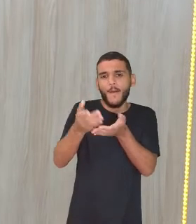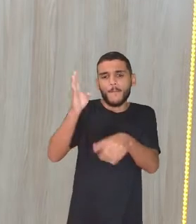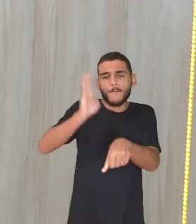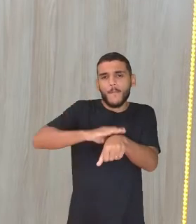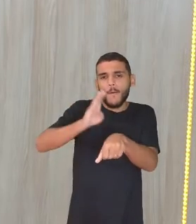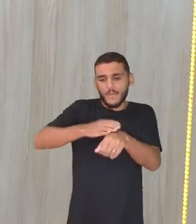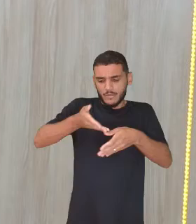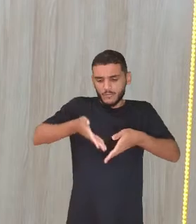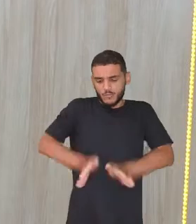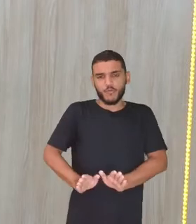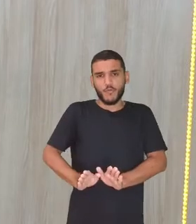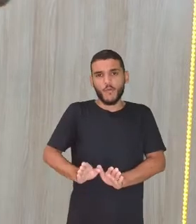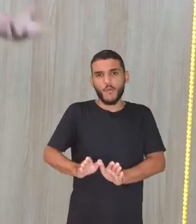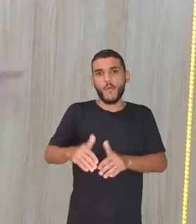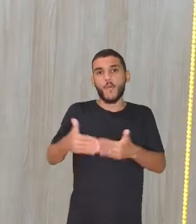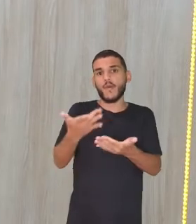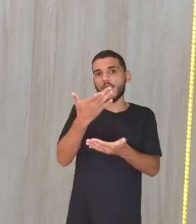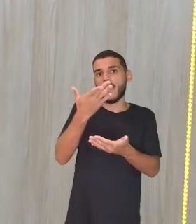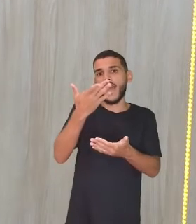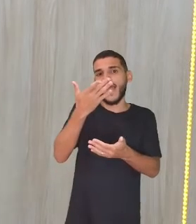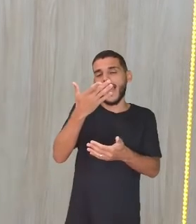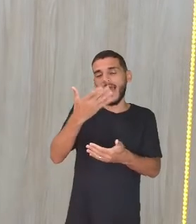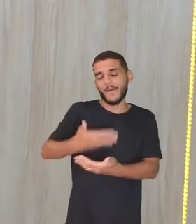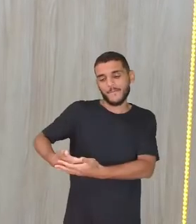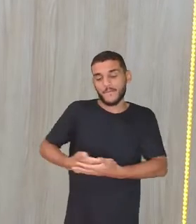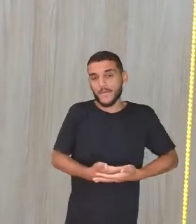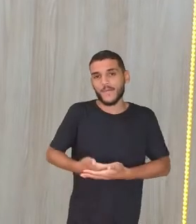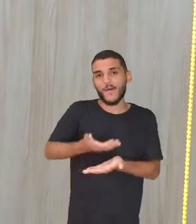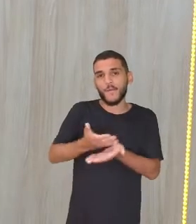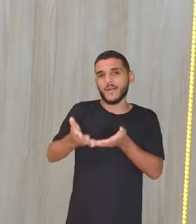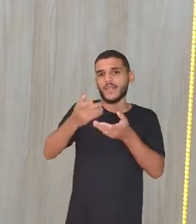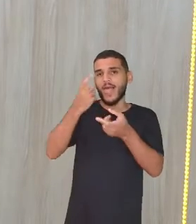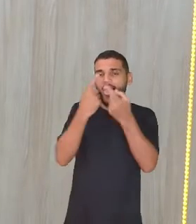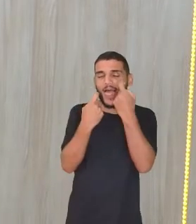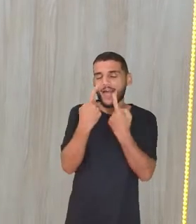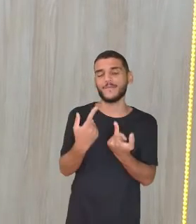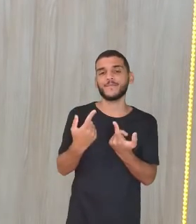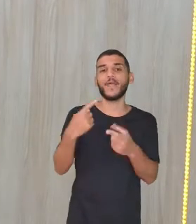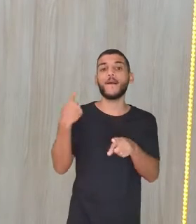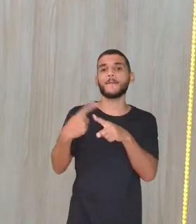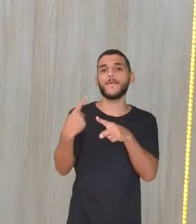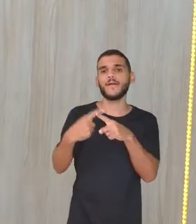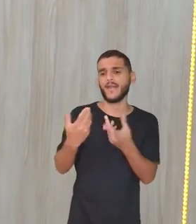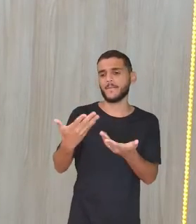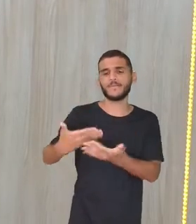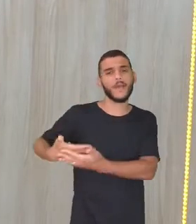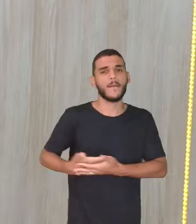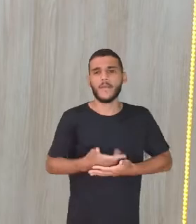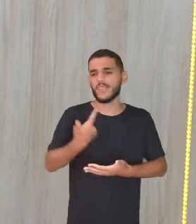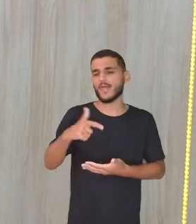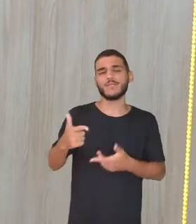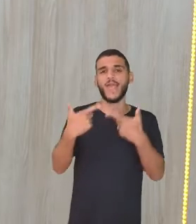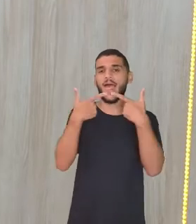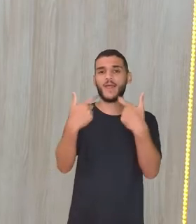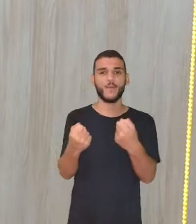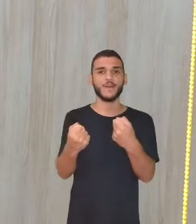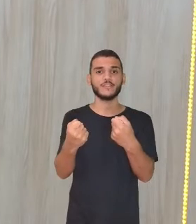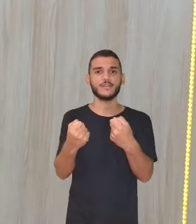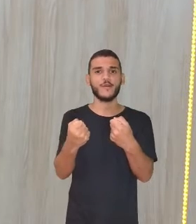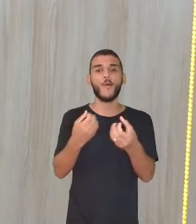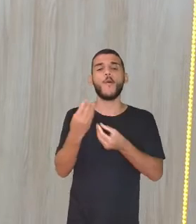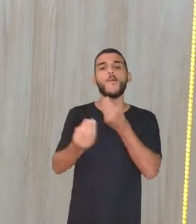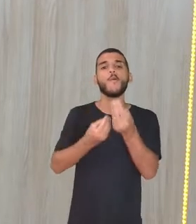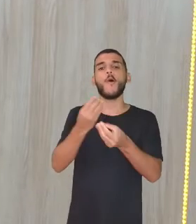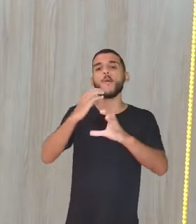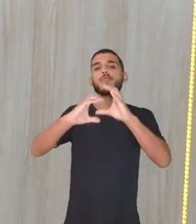através do choro, não é mesmo? Por quê? Porque o bebê ele não tem ainda a linguagem mesmo. Então, como é que ele fala? Como é que